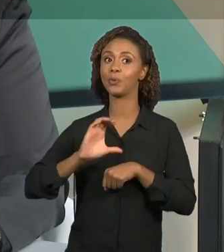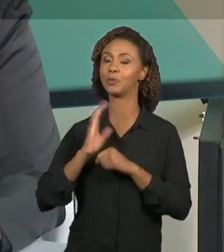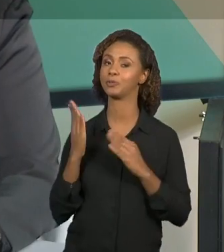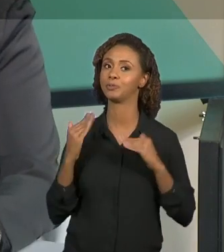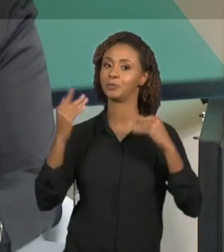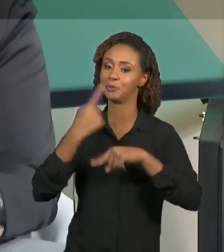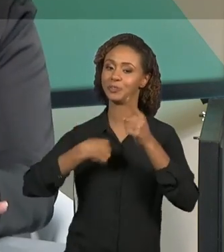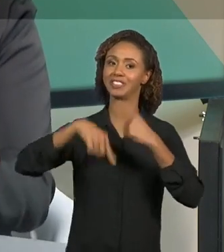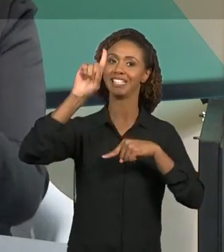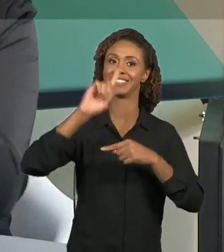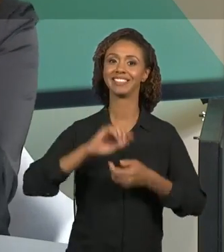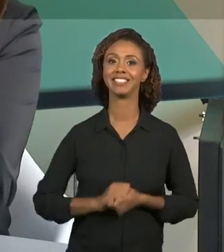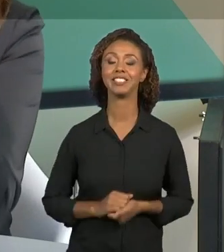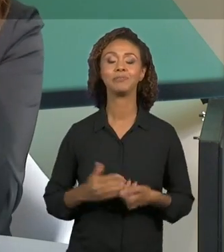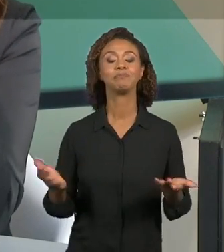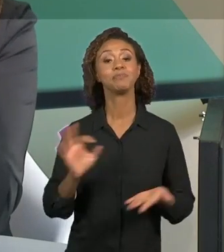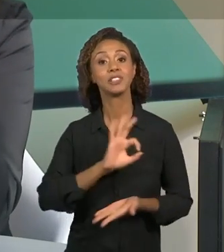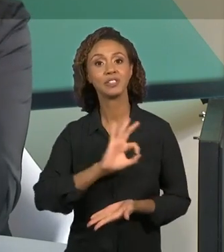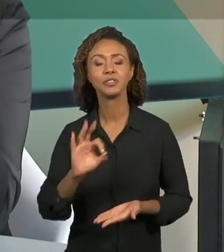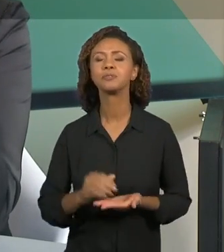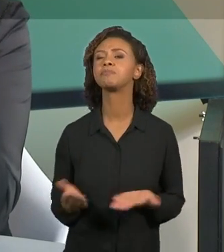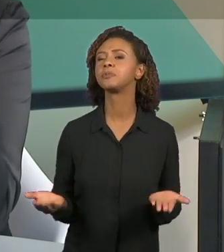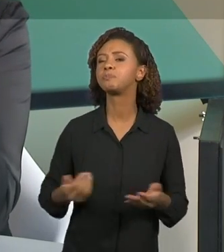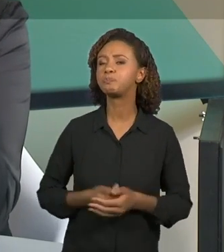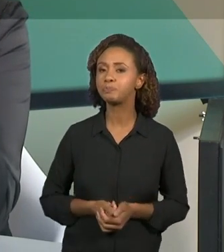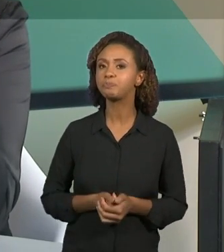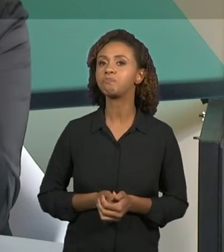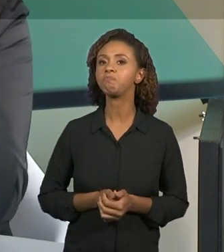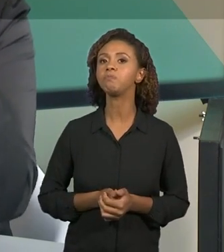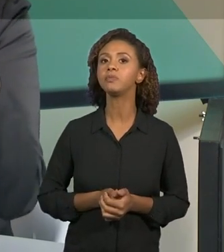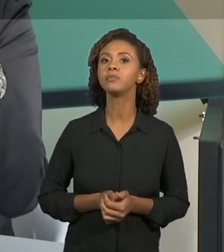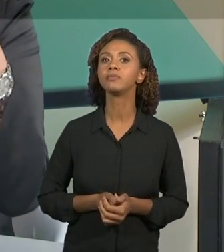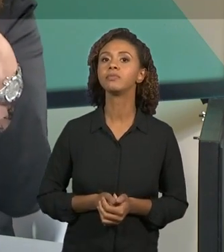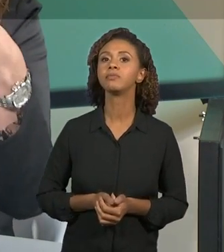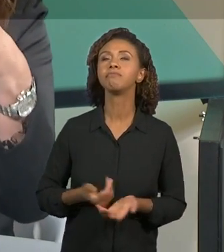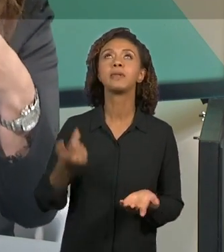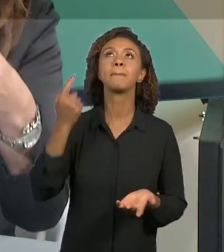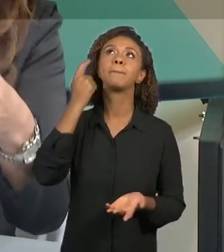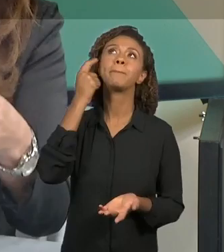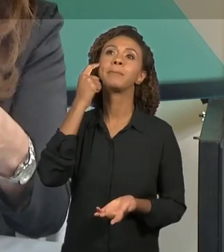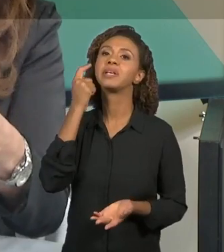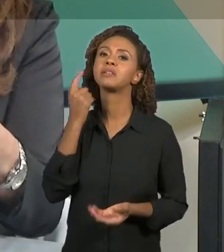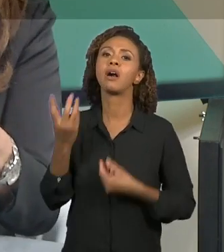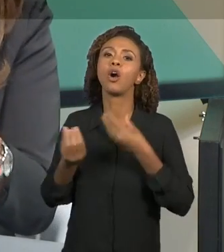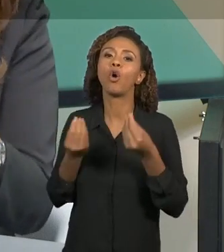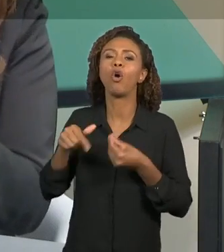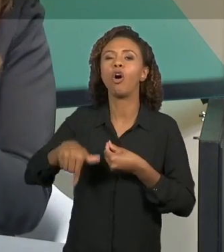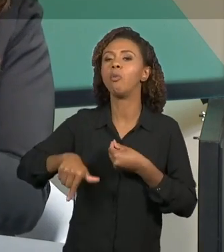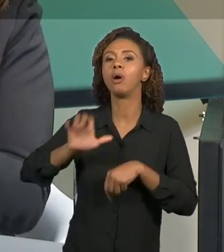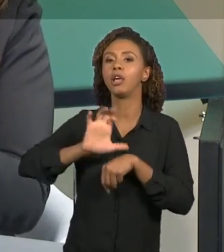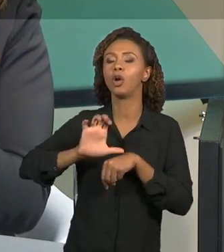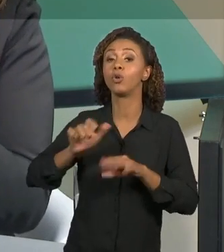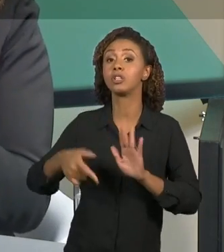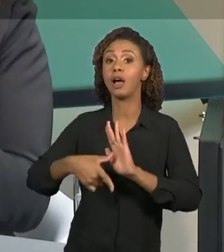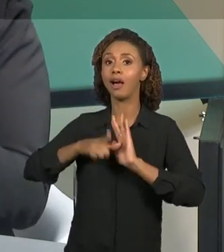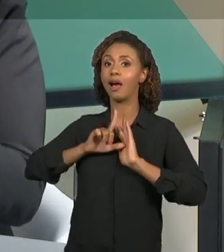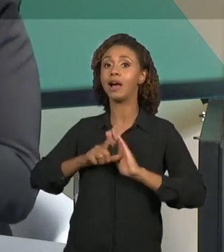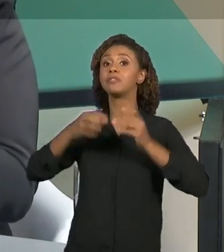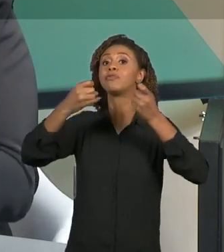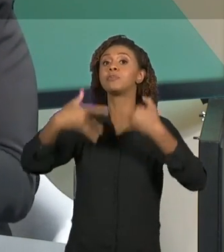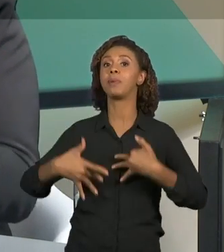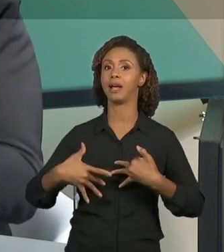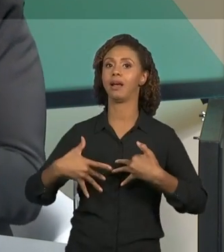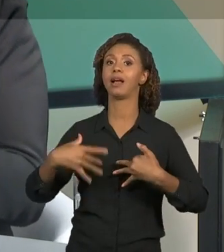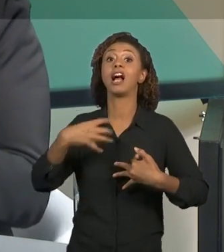curso que bom que ótimo então vamos lá parece que a gente pensar como como que a gente vai interagir deixa eu contar para vocês como